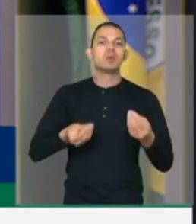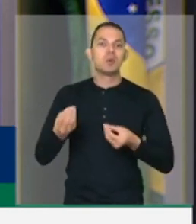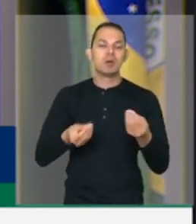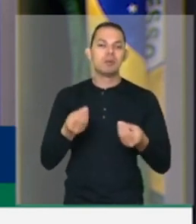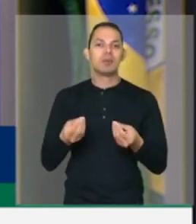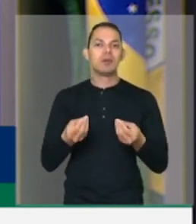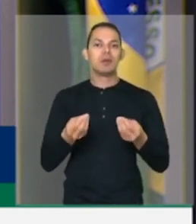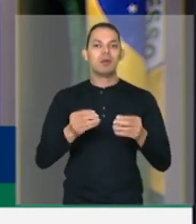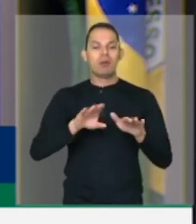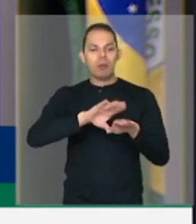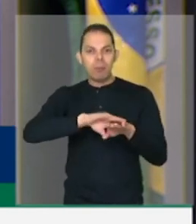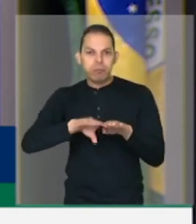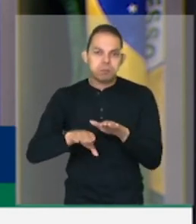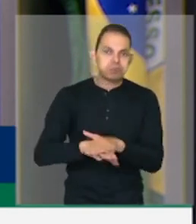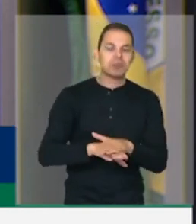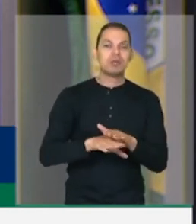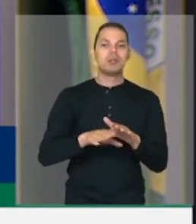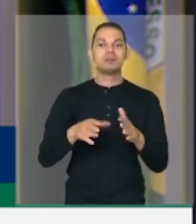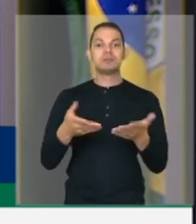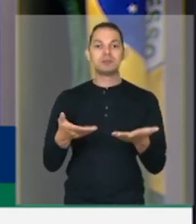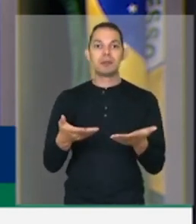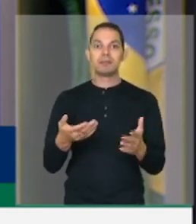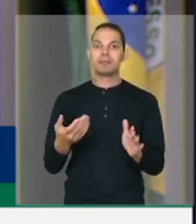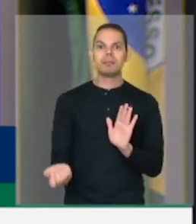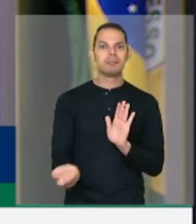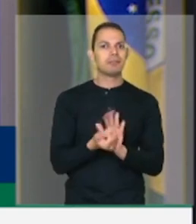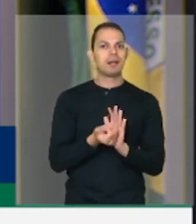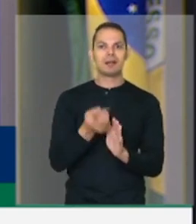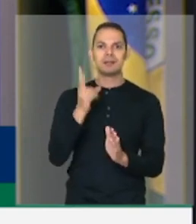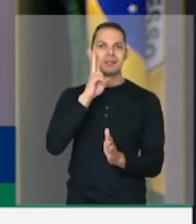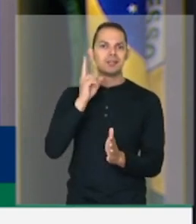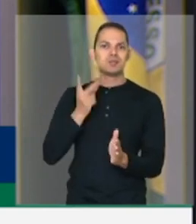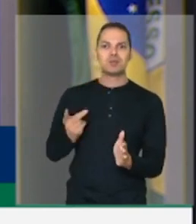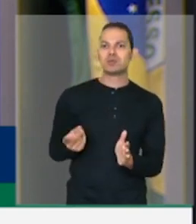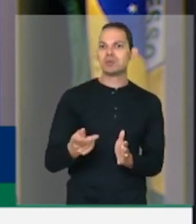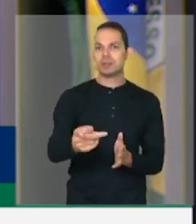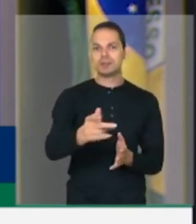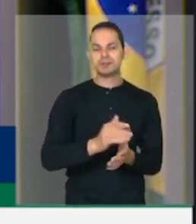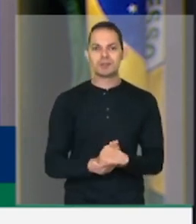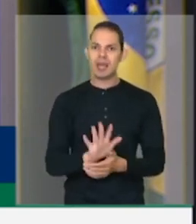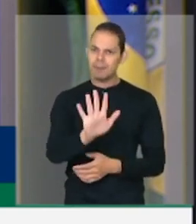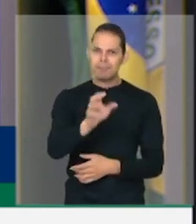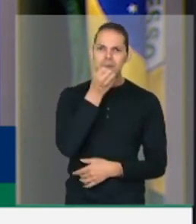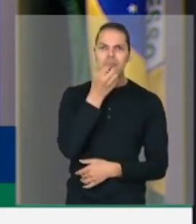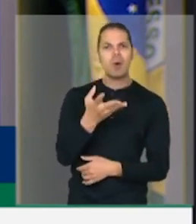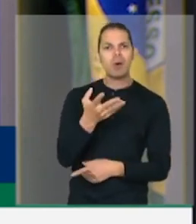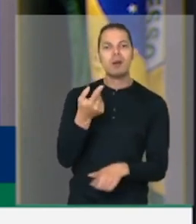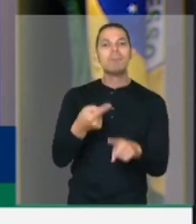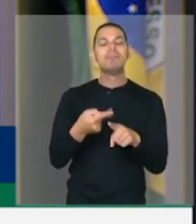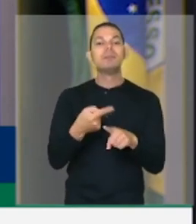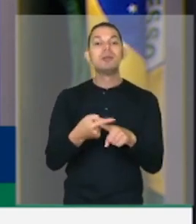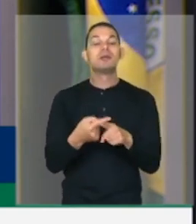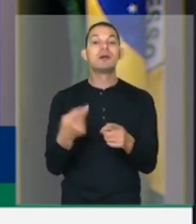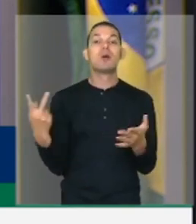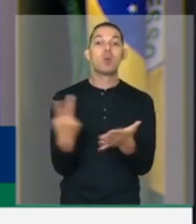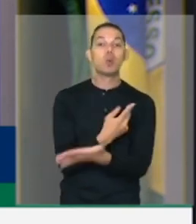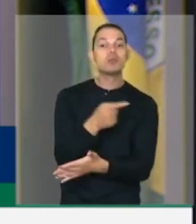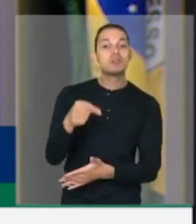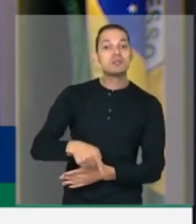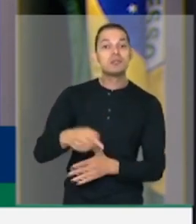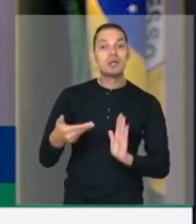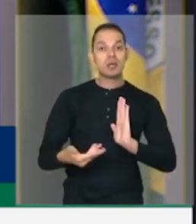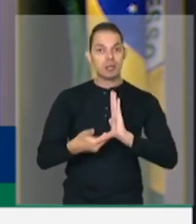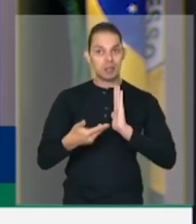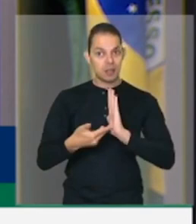subserviência que fica mais ficará marcada na nossa história mas foi bom porque o que se fez aqui